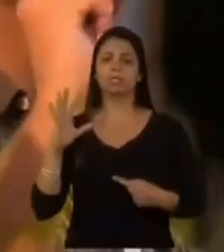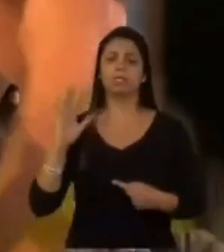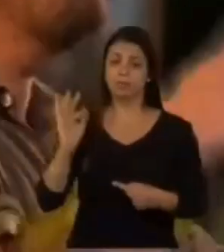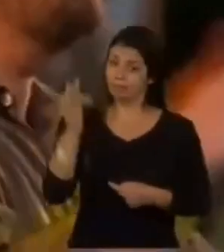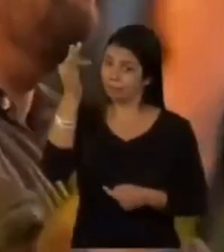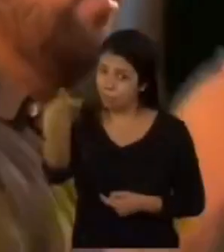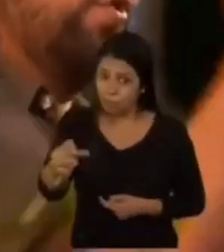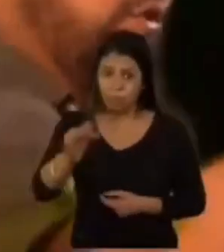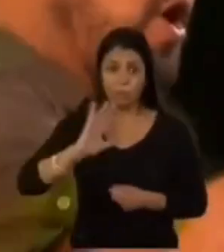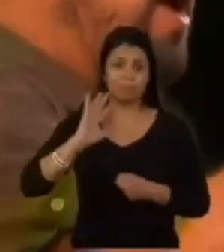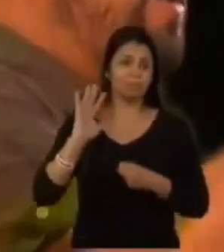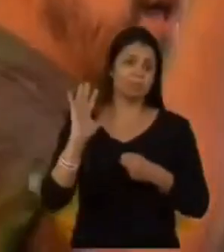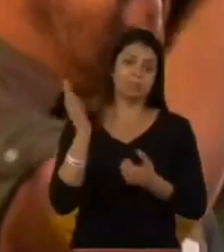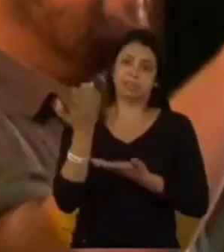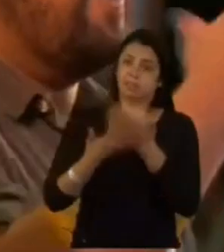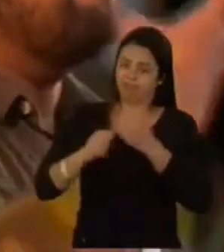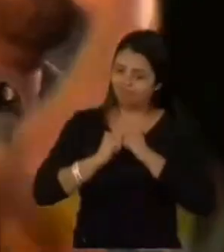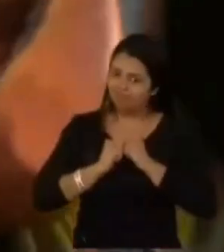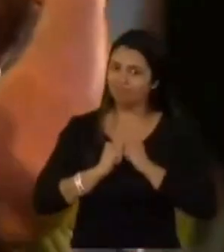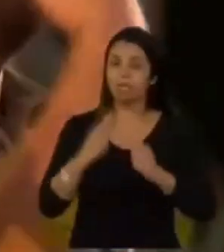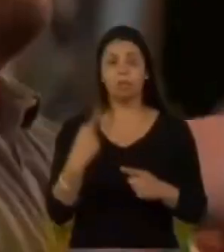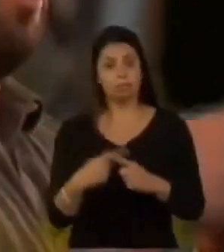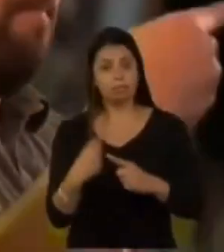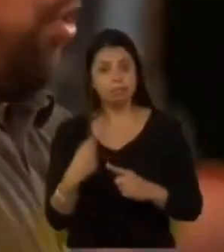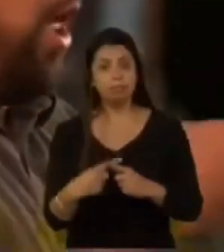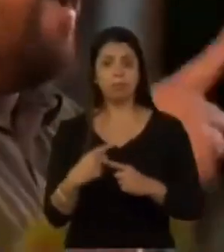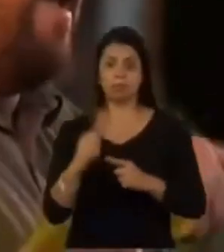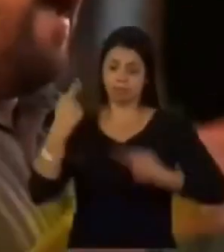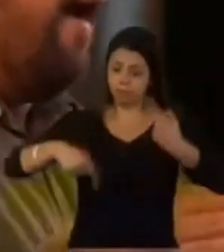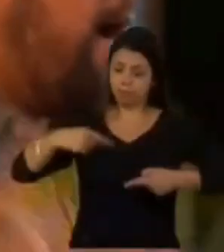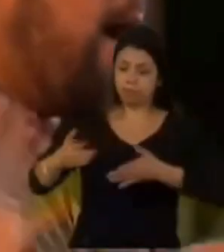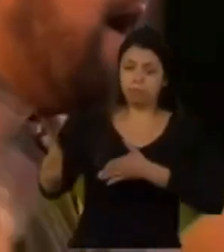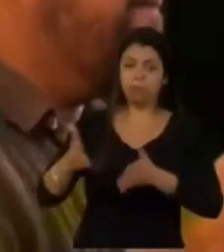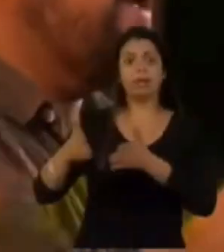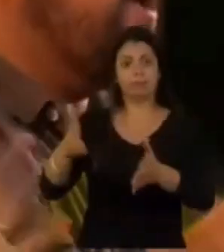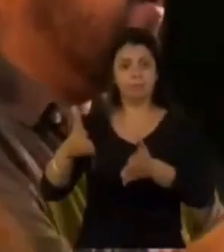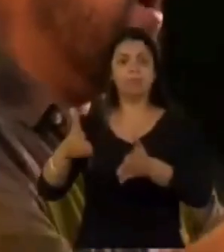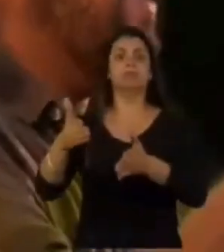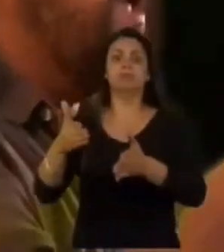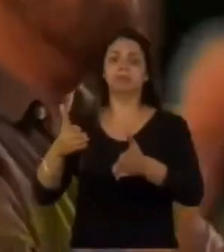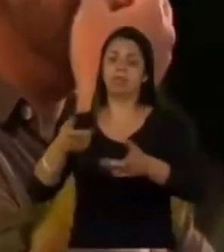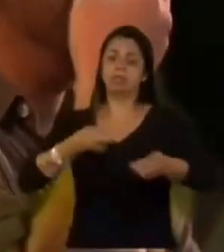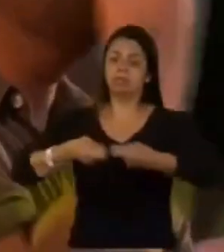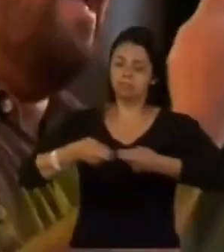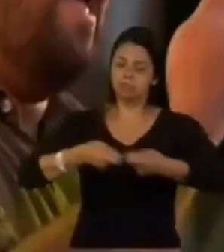na frente, porque a política é o caminho que nos leva para bem administrar um país.